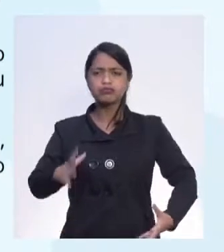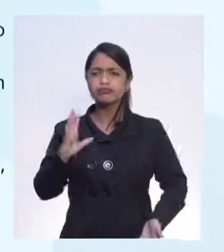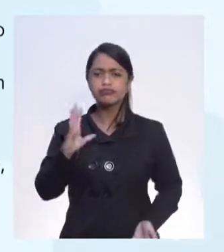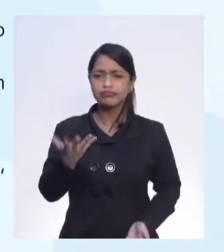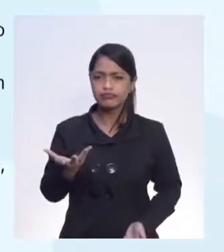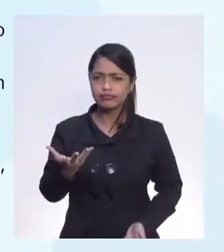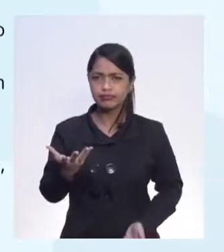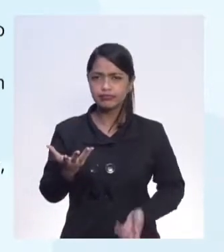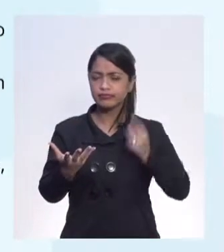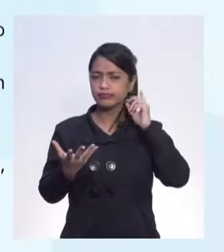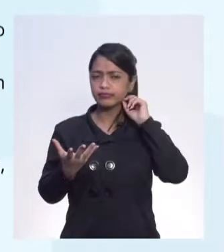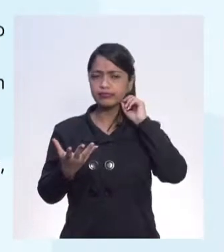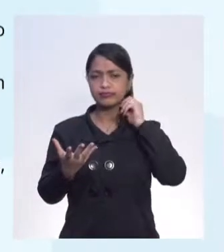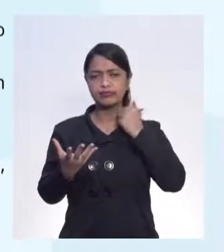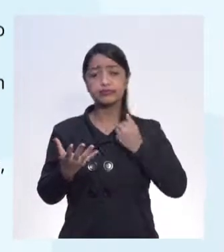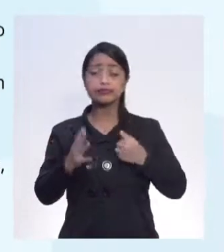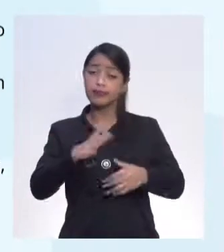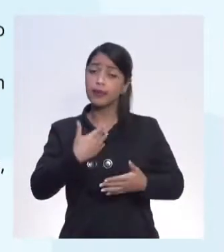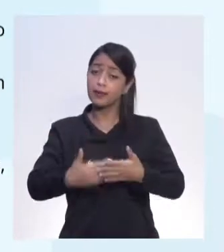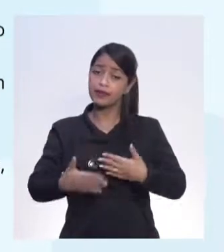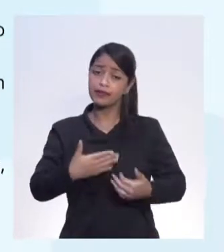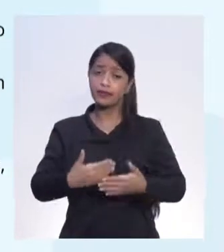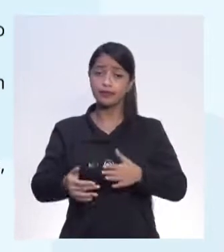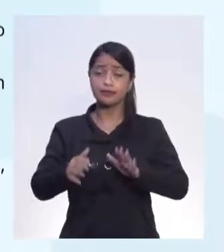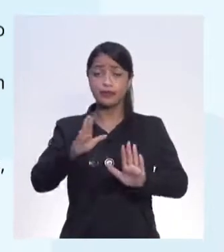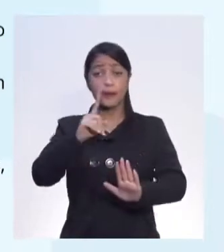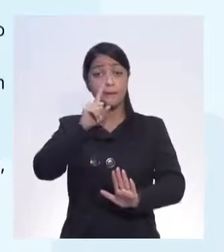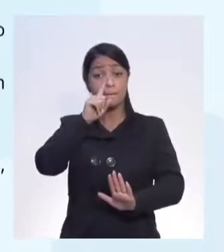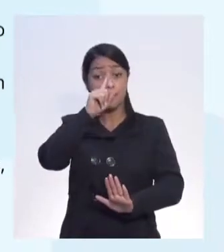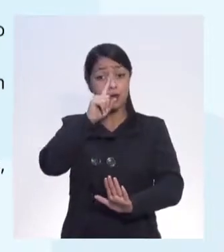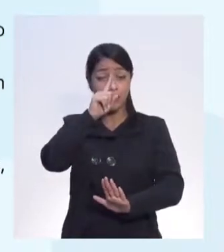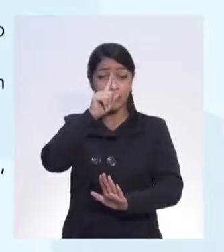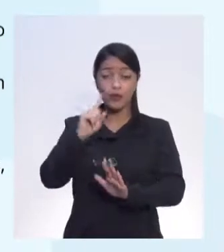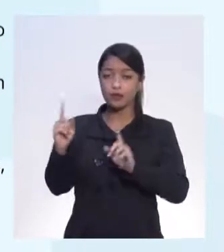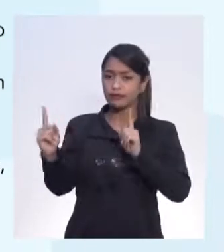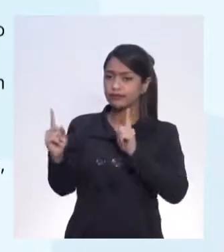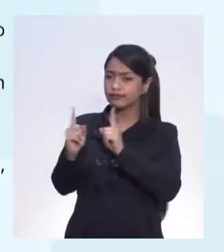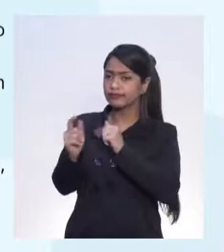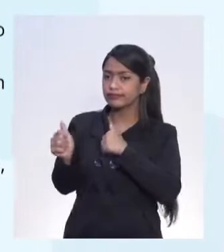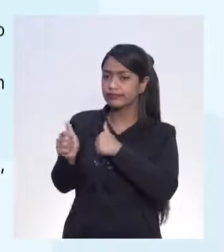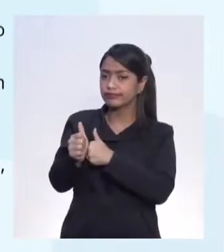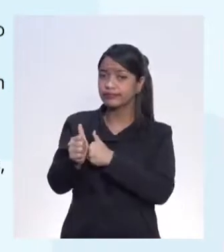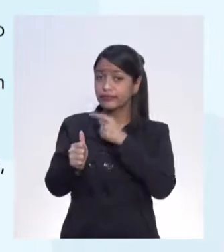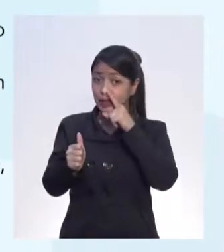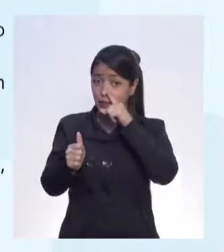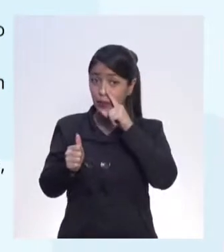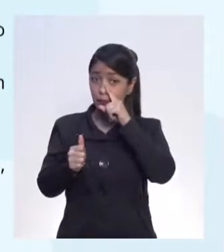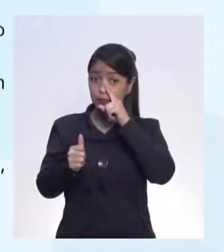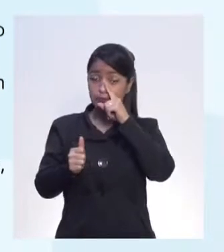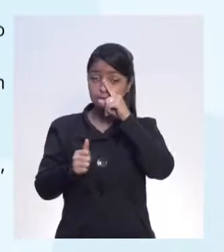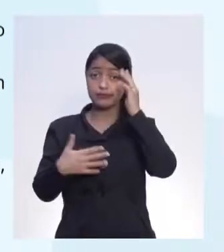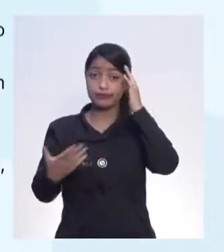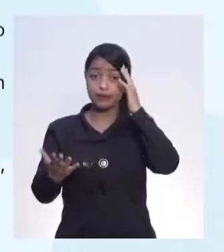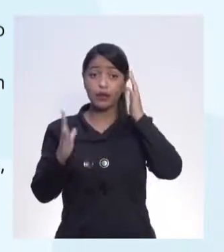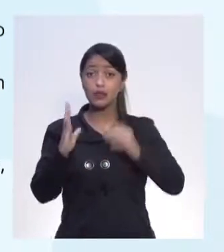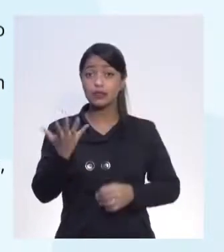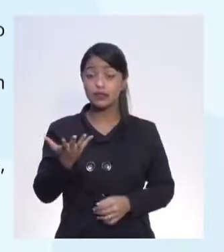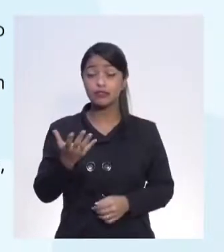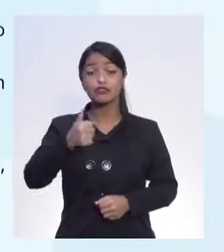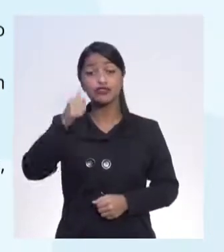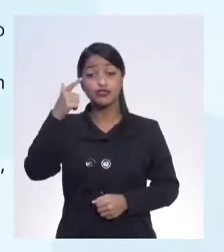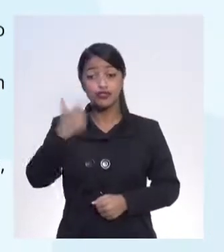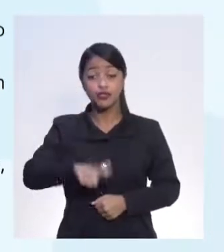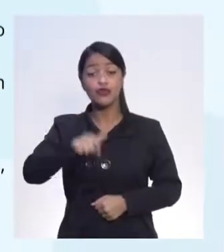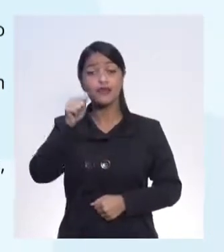acontecido? Mesmo assim, era perigoso aproximar-se, de modo que, novamente, Emília recorreu